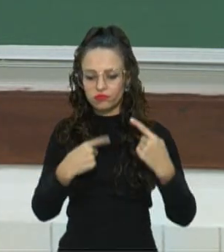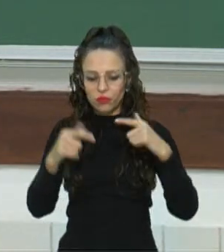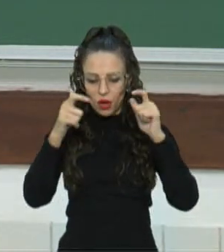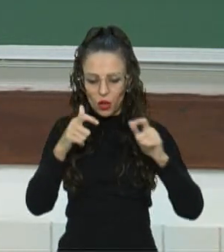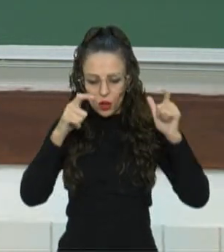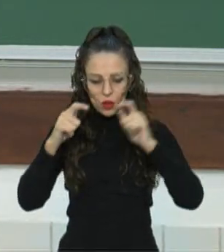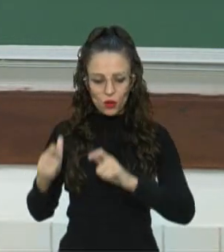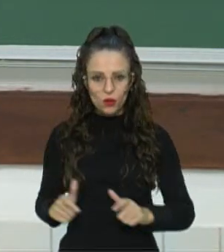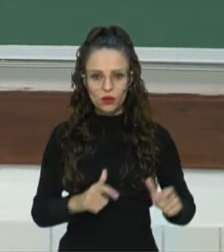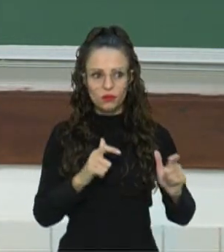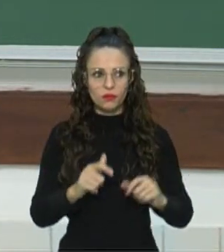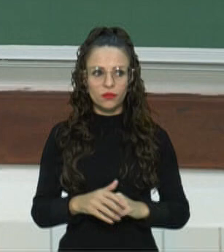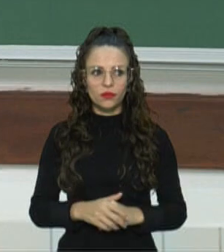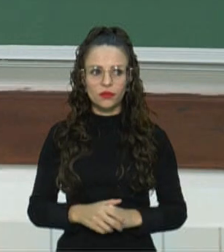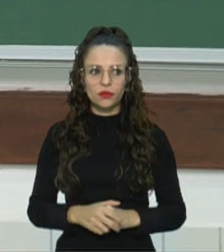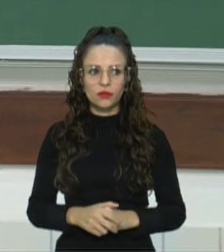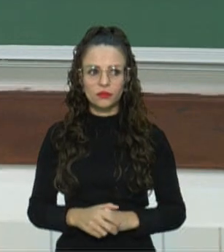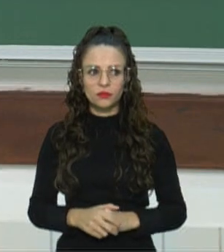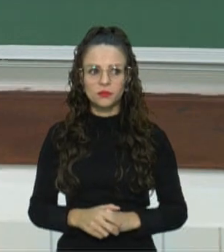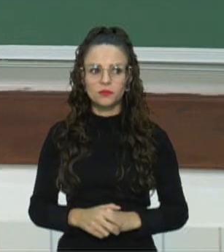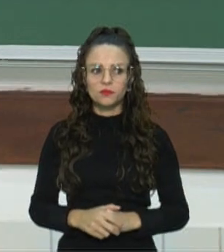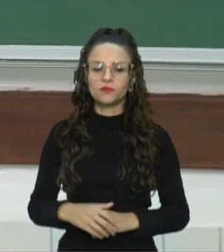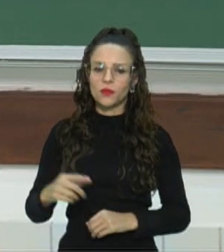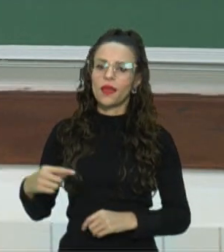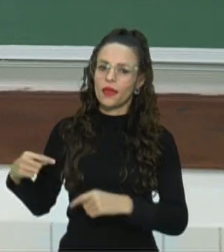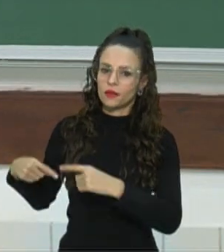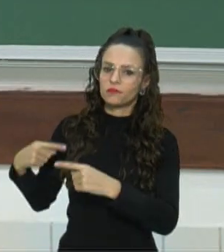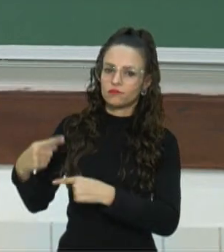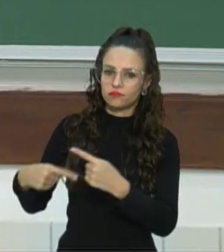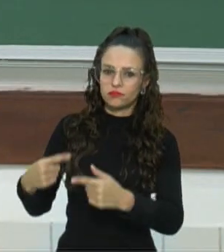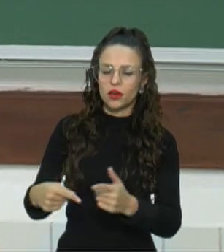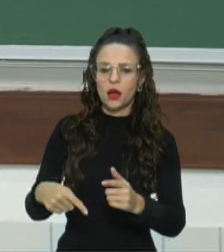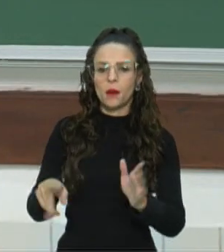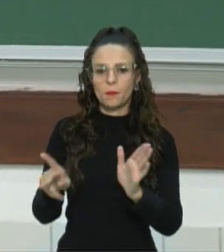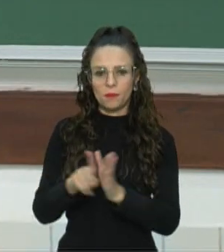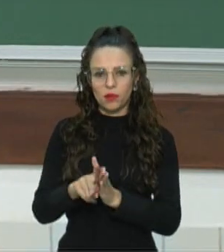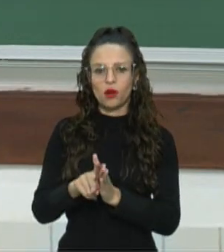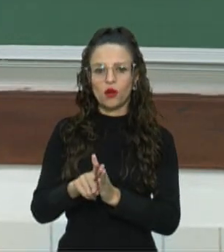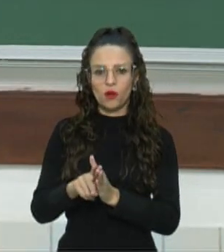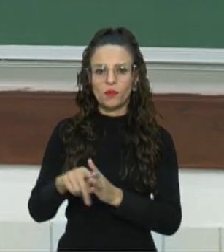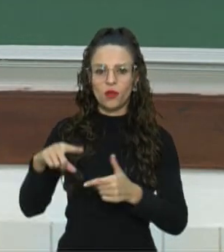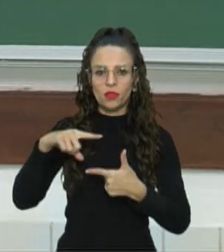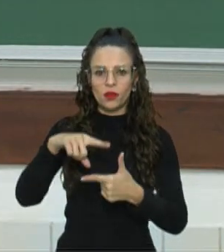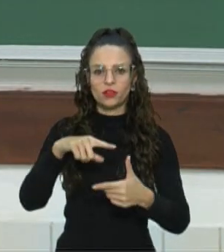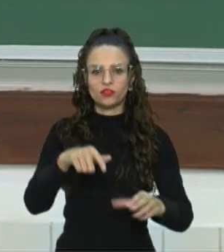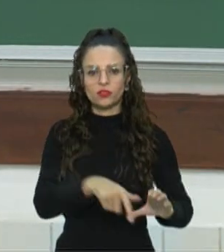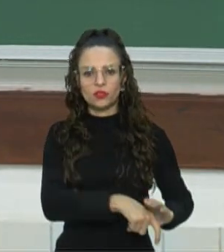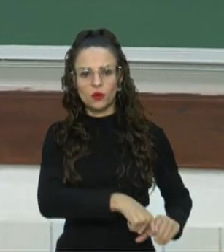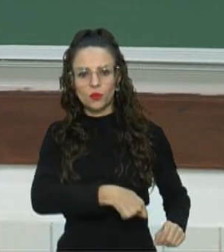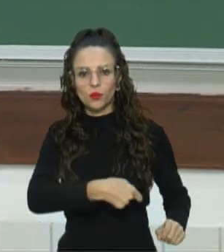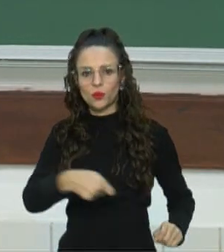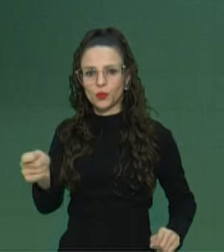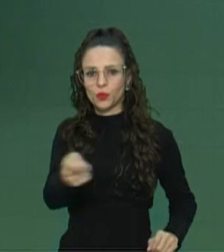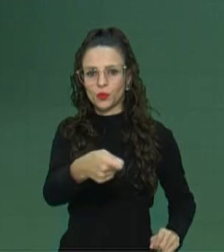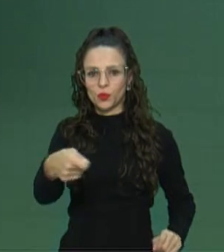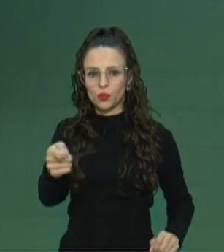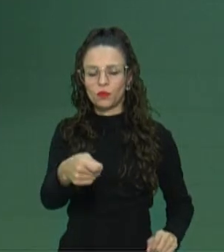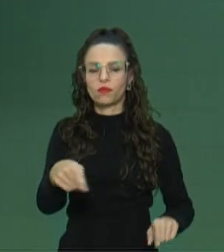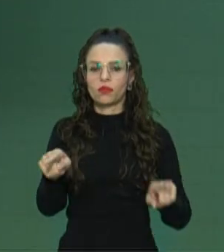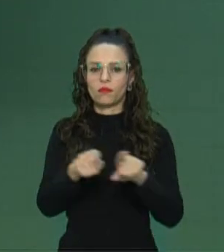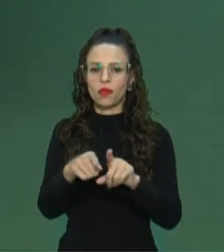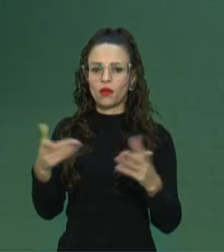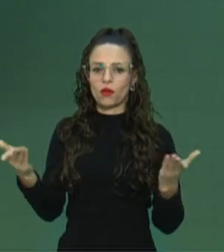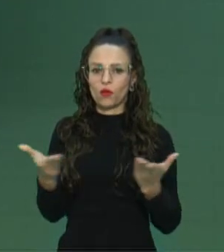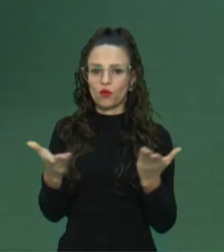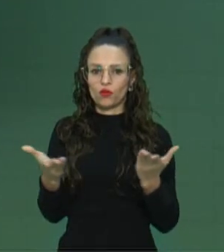naquele local. Então fica tranquilo, né? Vem lá dos samurais mesmo, faz a origem, faz o link com o esgrima e chegamos na modalidade hoje que nós temos,